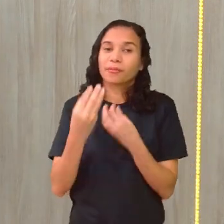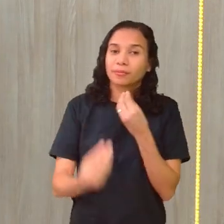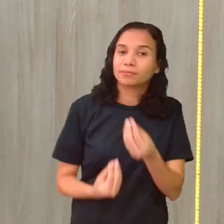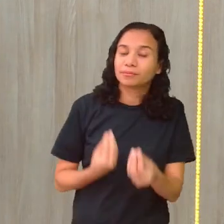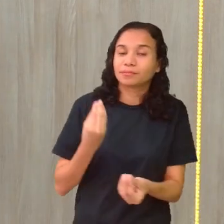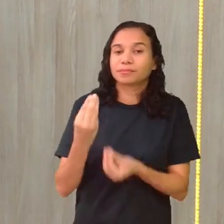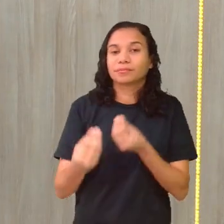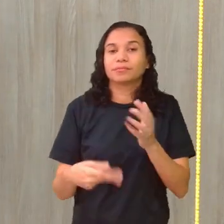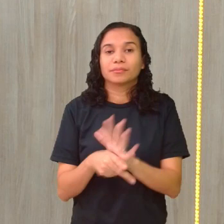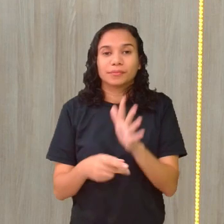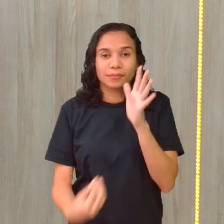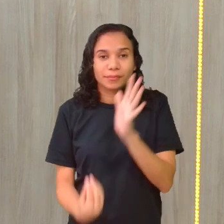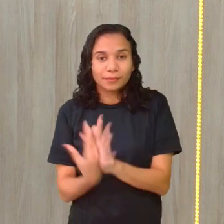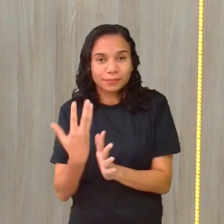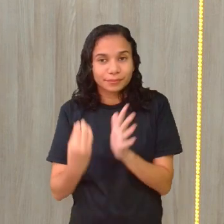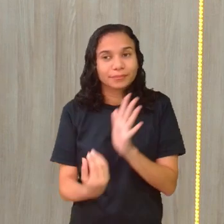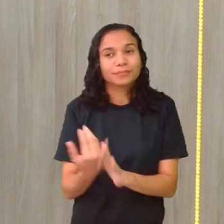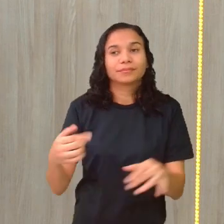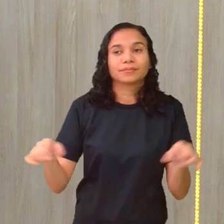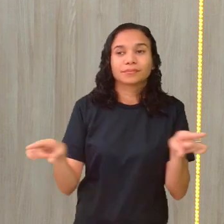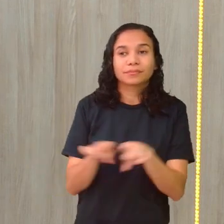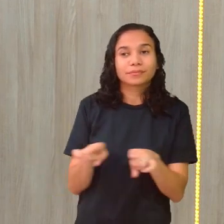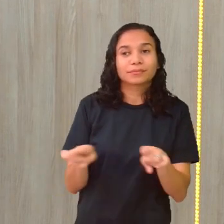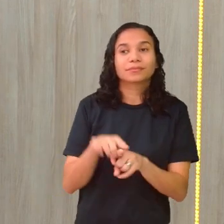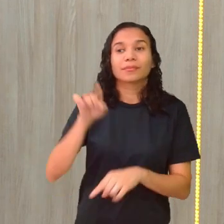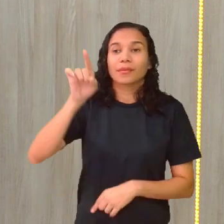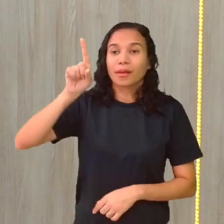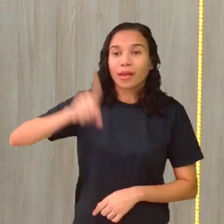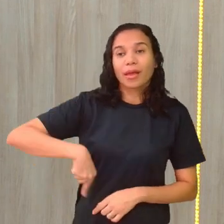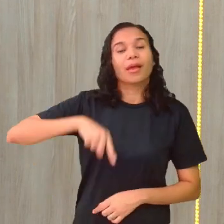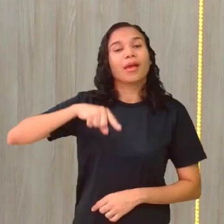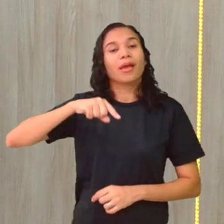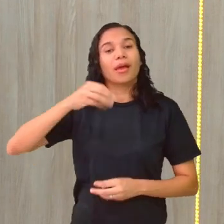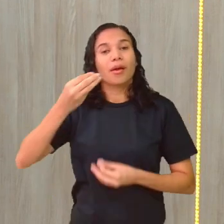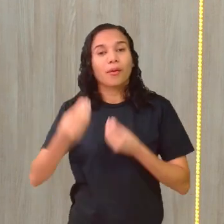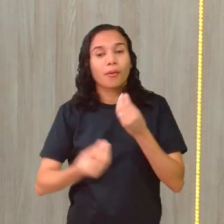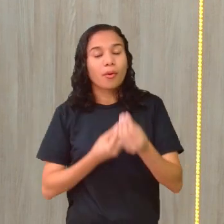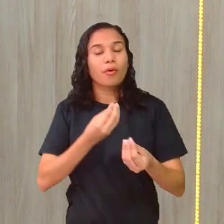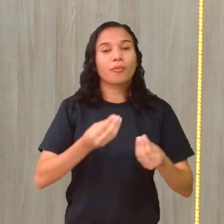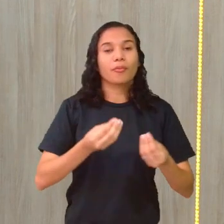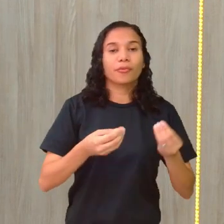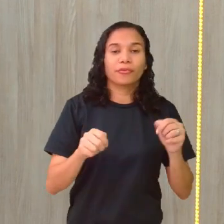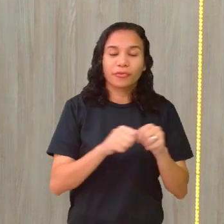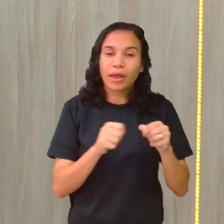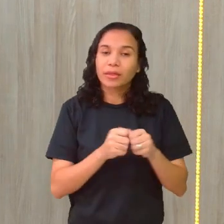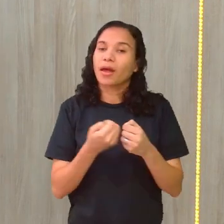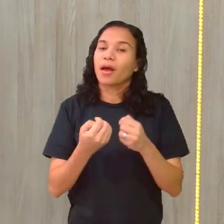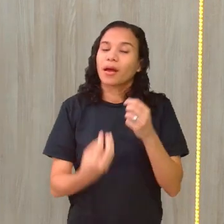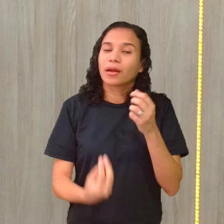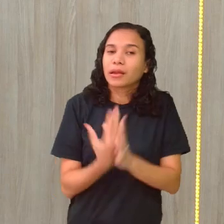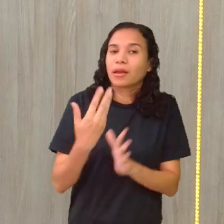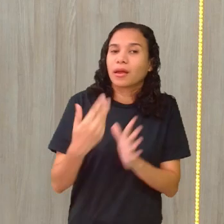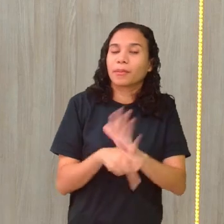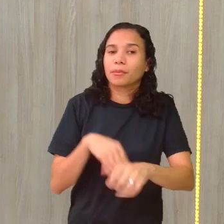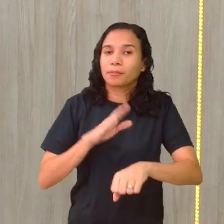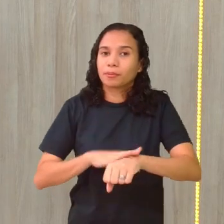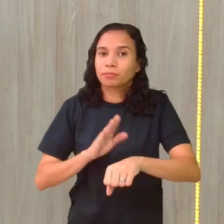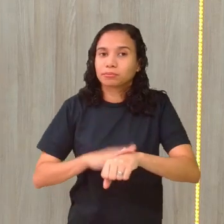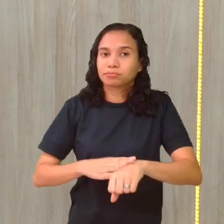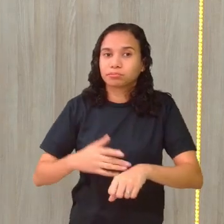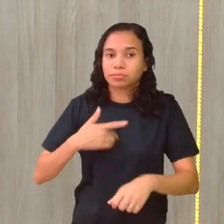nessas proezas e que são dadas, né, provocadas aí pelas situações